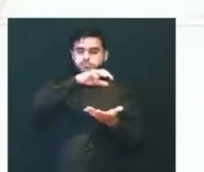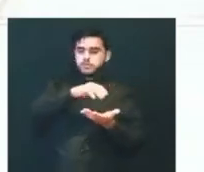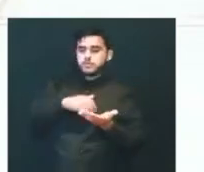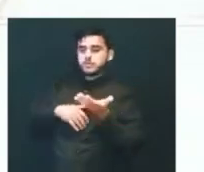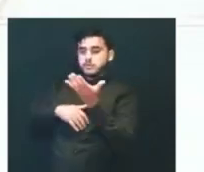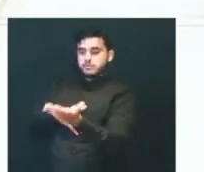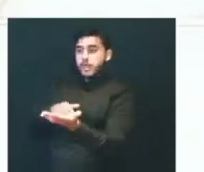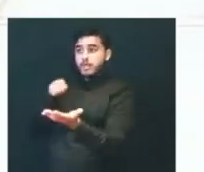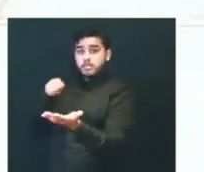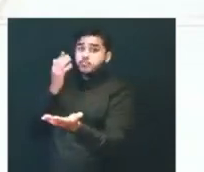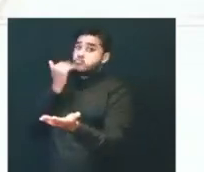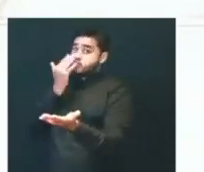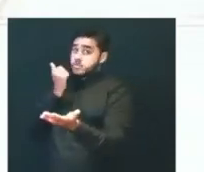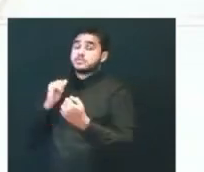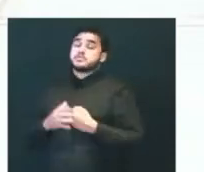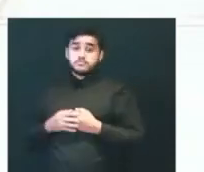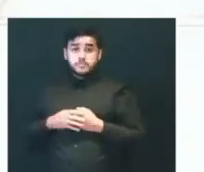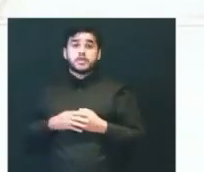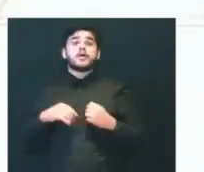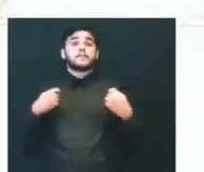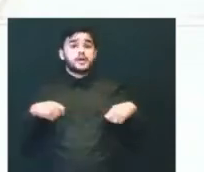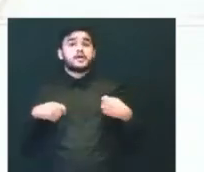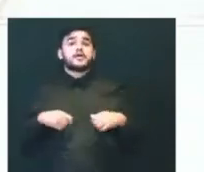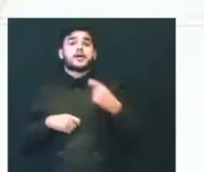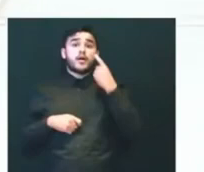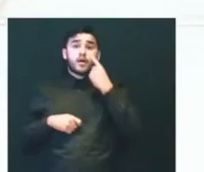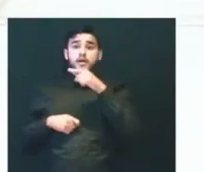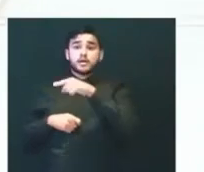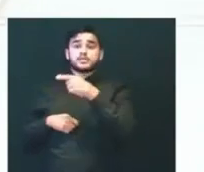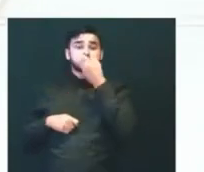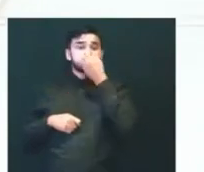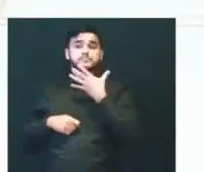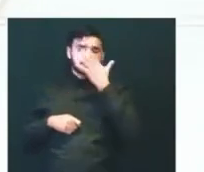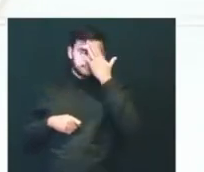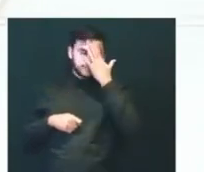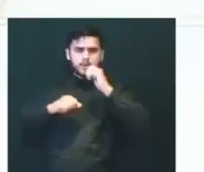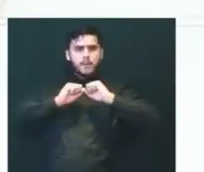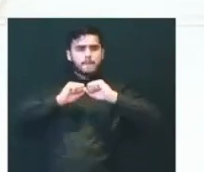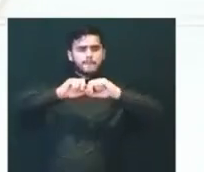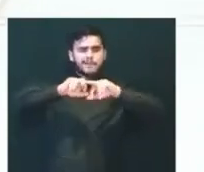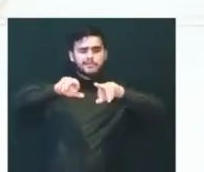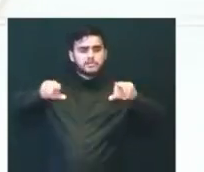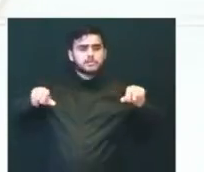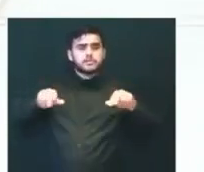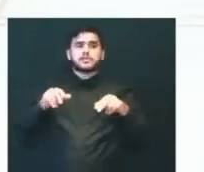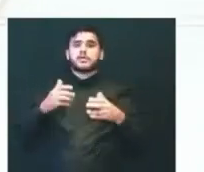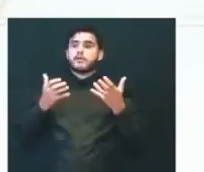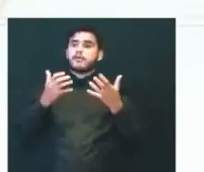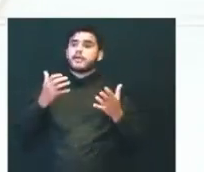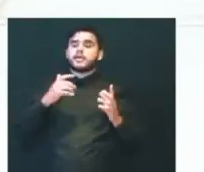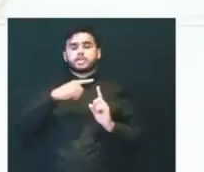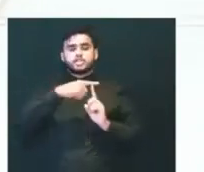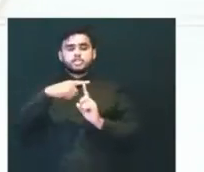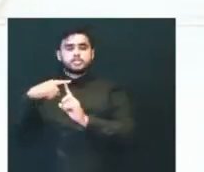os ingredientes prontos, e vai fazer com que tenha uma variação maior dos pratos que são